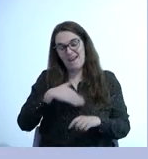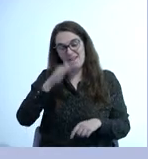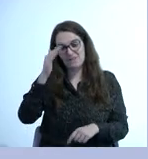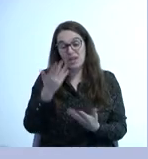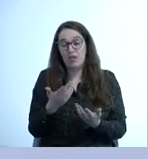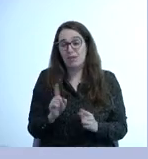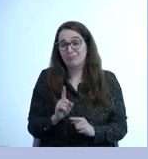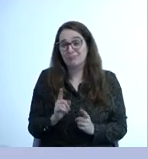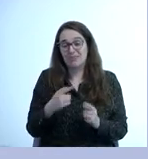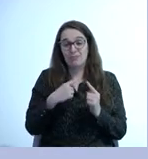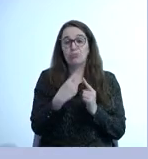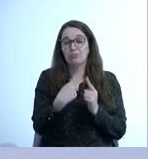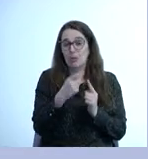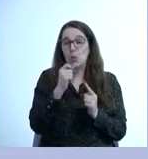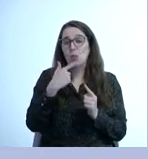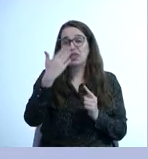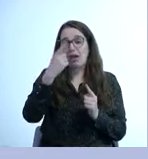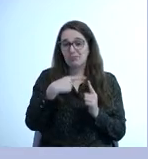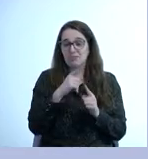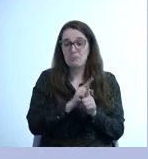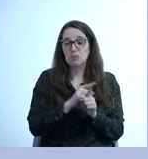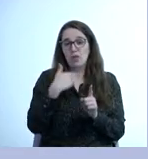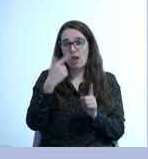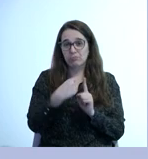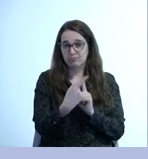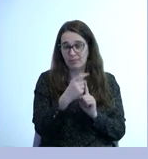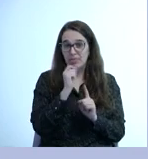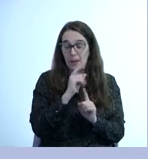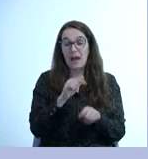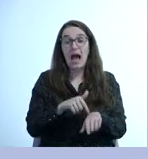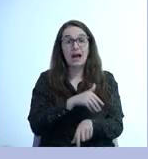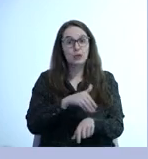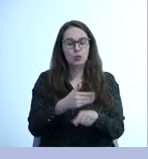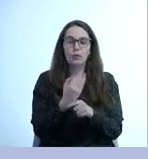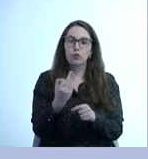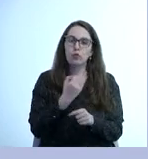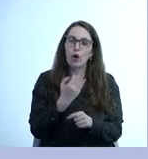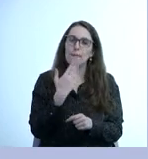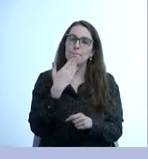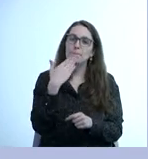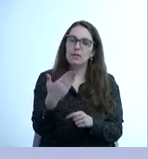aquela que é hoje em dia. Mas, precisamente, acabou por convocar João Luís Carrilho da Graça para